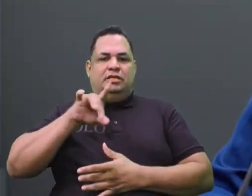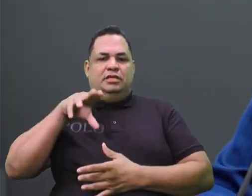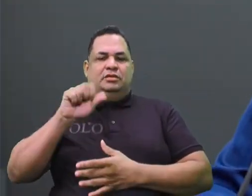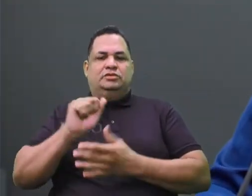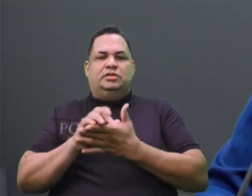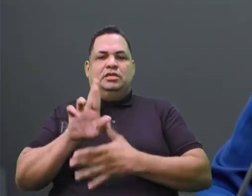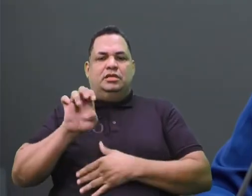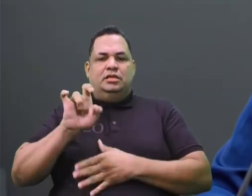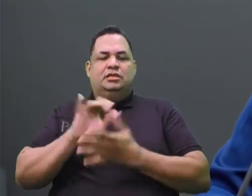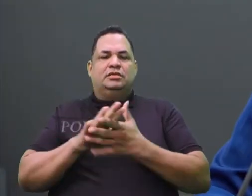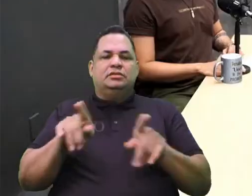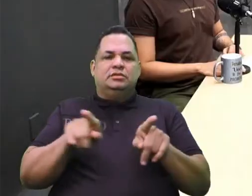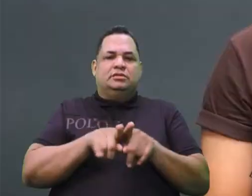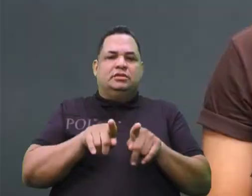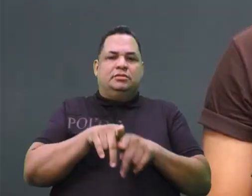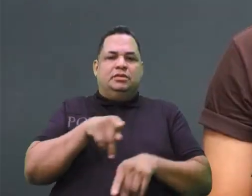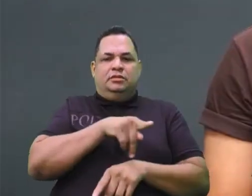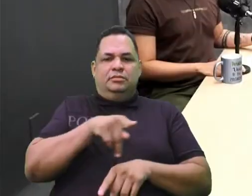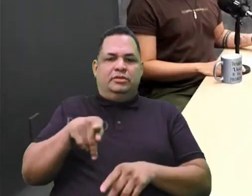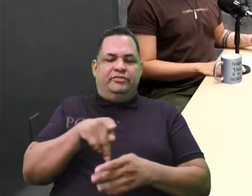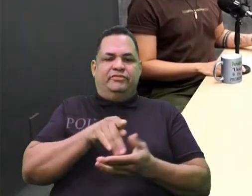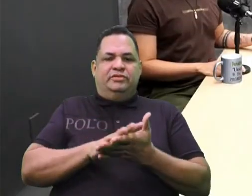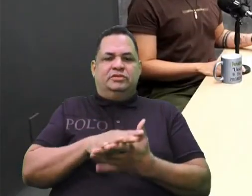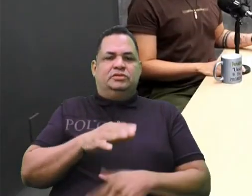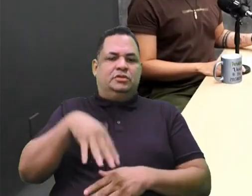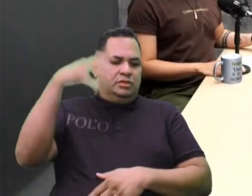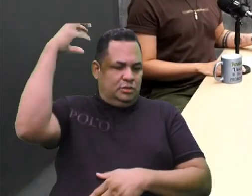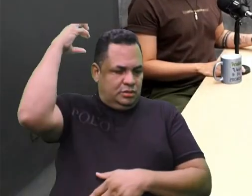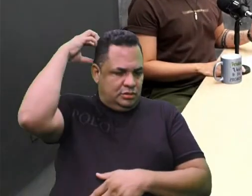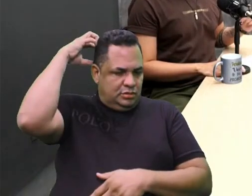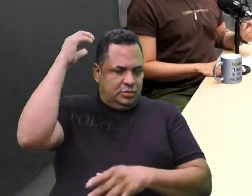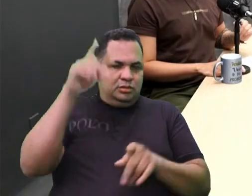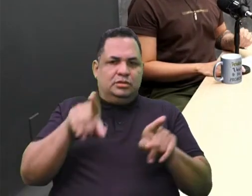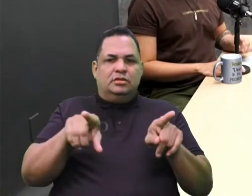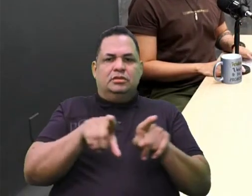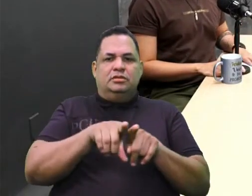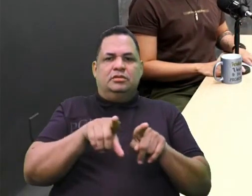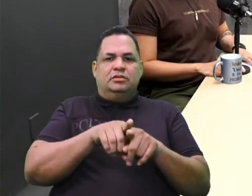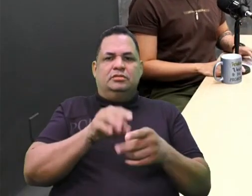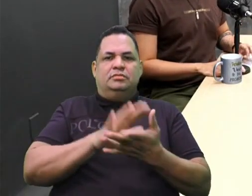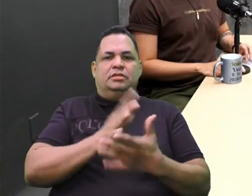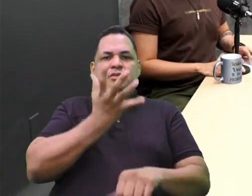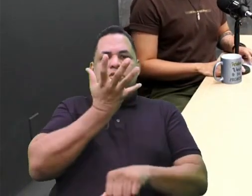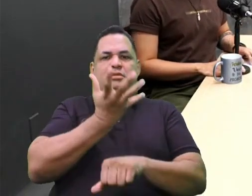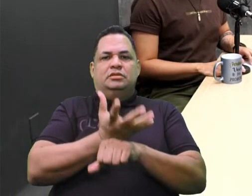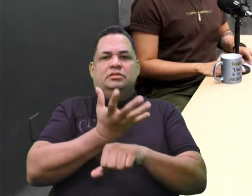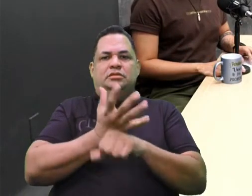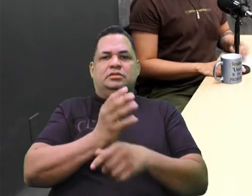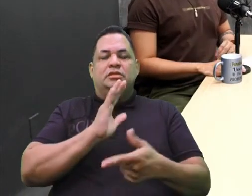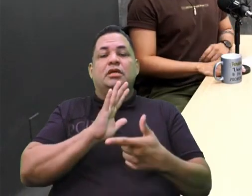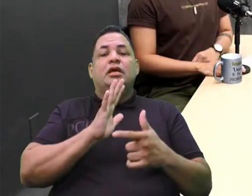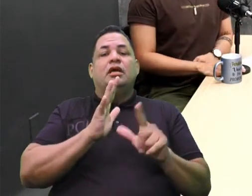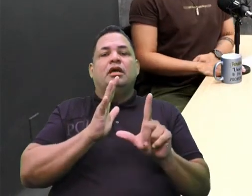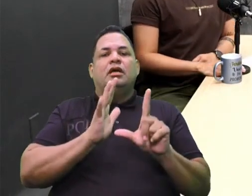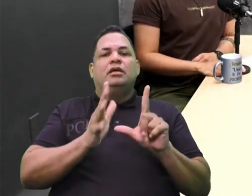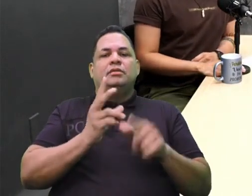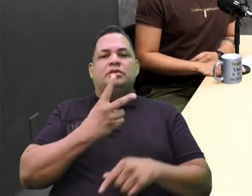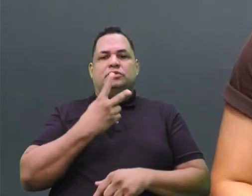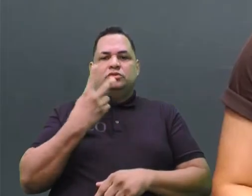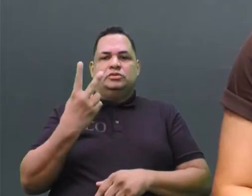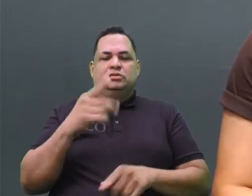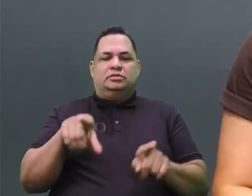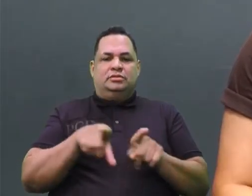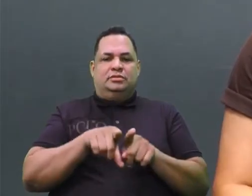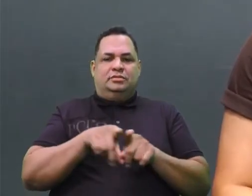comigo aqui também a professora Aldelina, que é a minha parceira da disciplina de Libras, da nossa disciplina letiva Libras 2. E também o